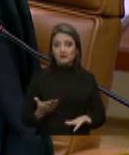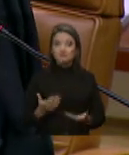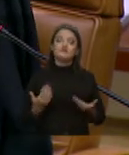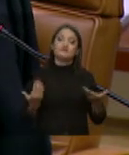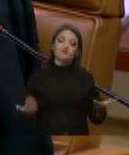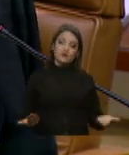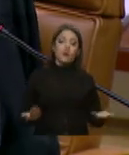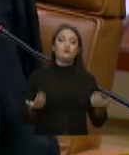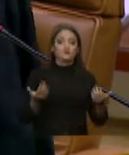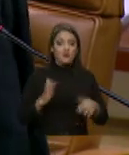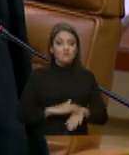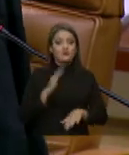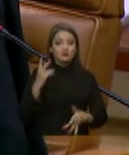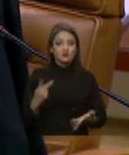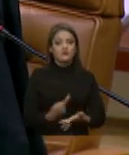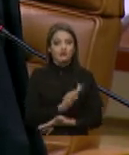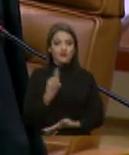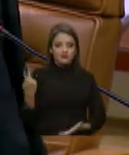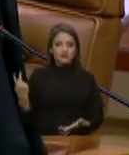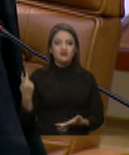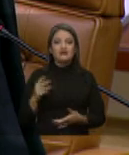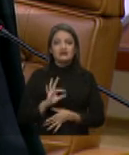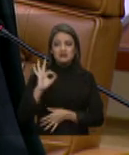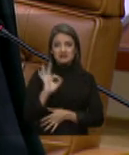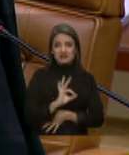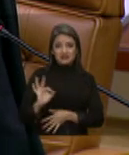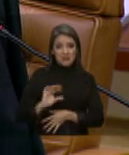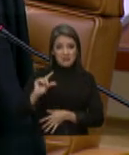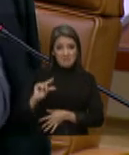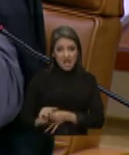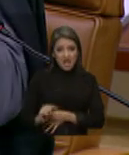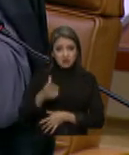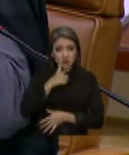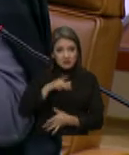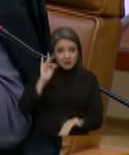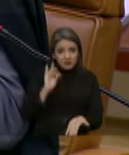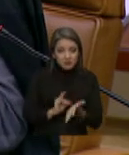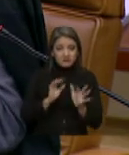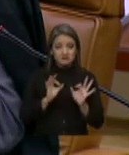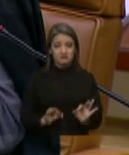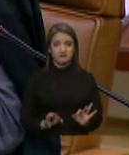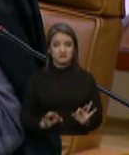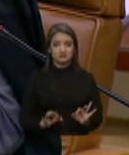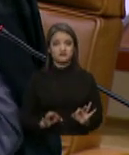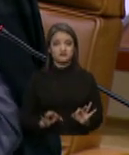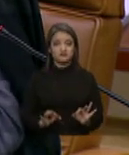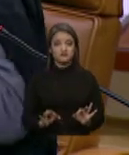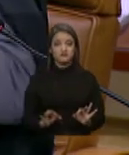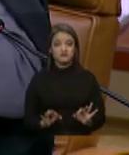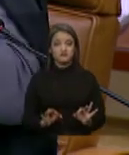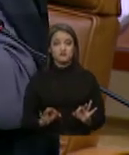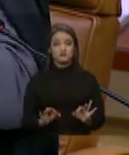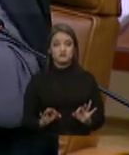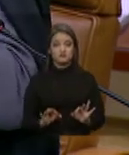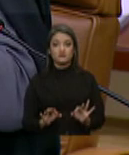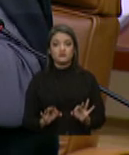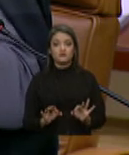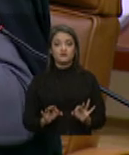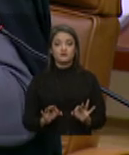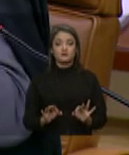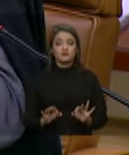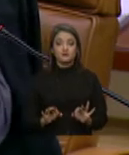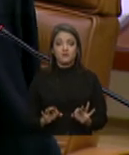ainda esse baixo índice de efetividade esse baixo índice de fertilidade não